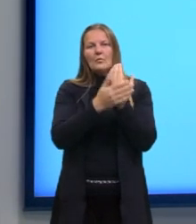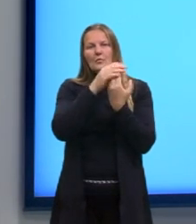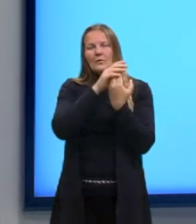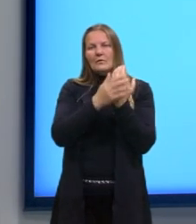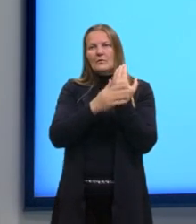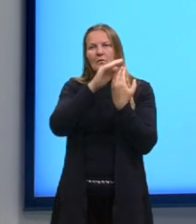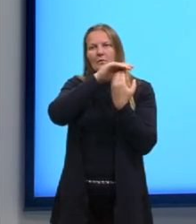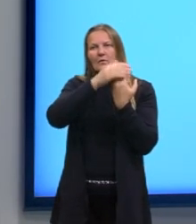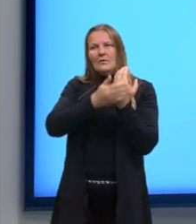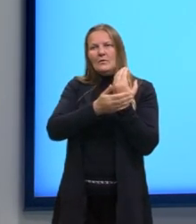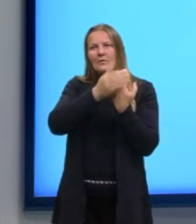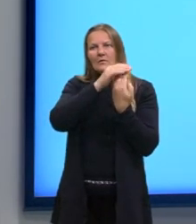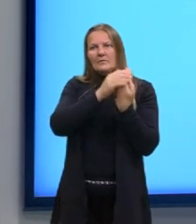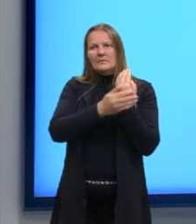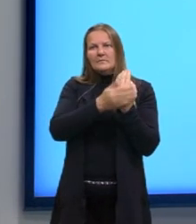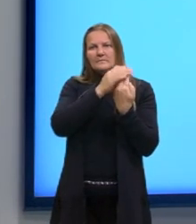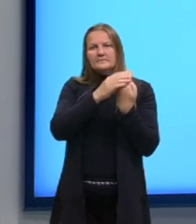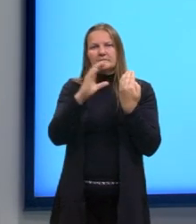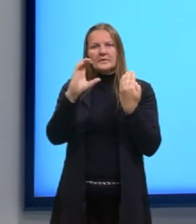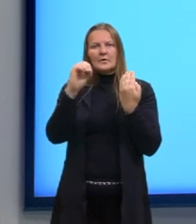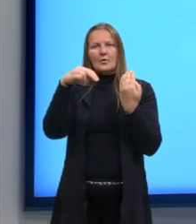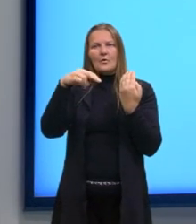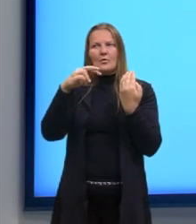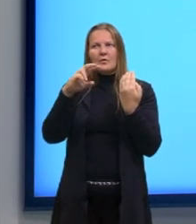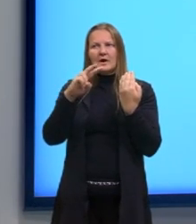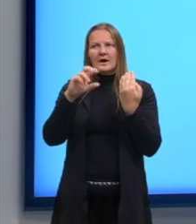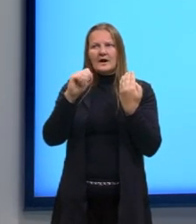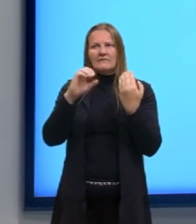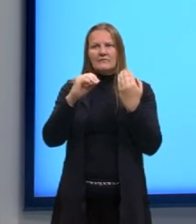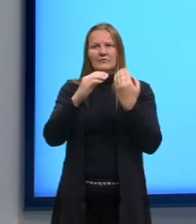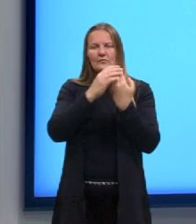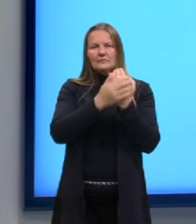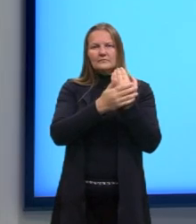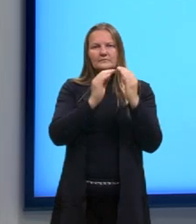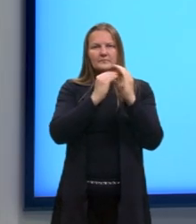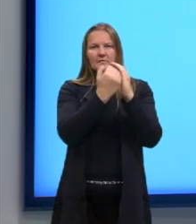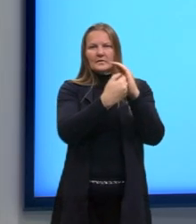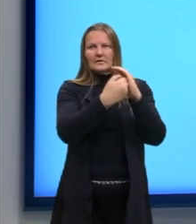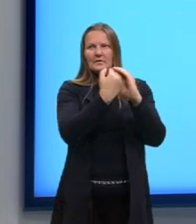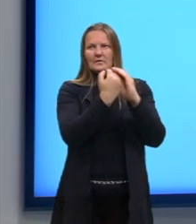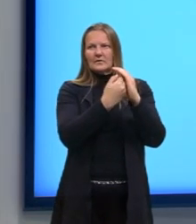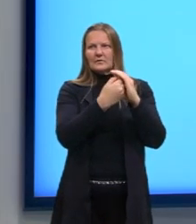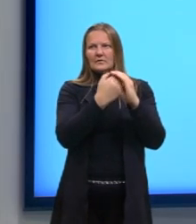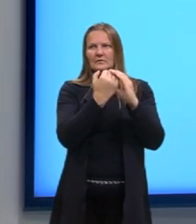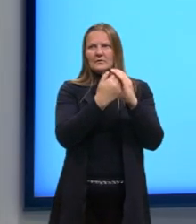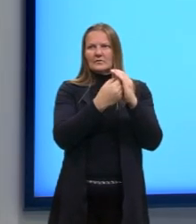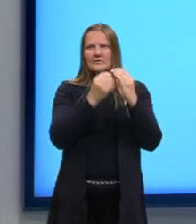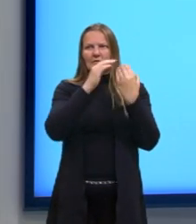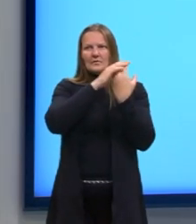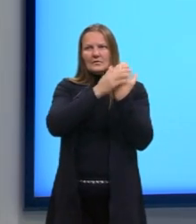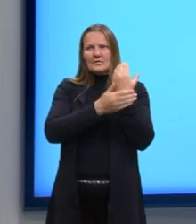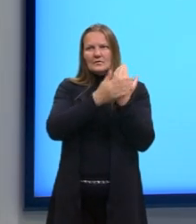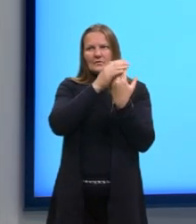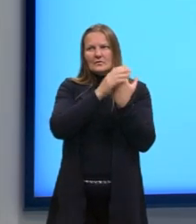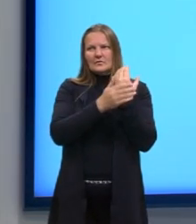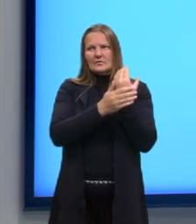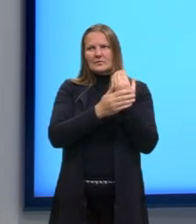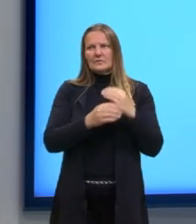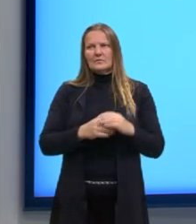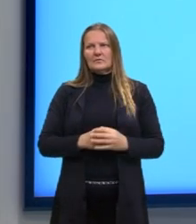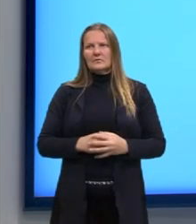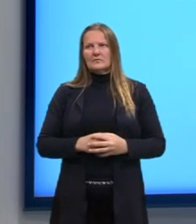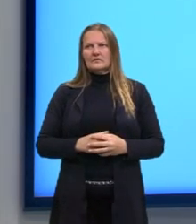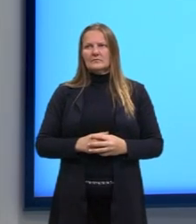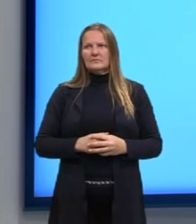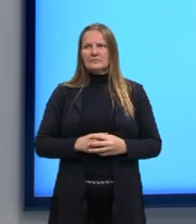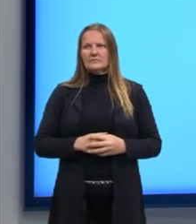côncavo onde ele vem daí da forma contrária né esse convexo ele é convergente que é